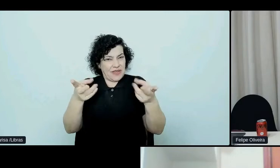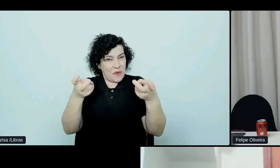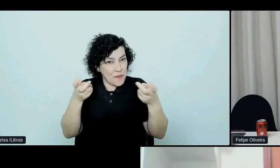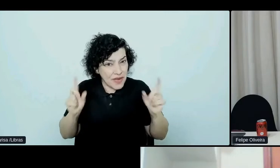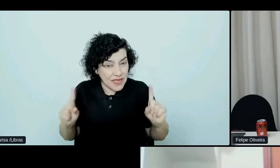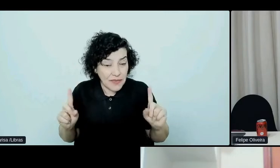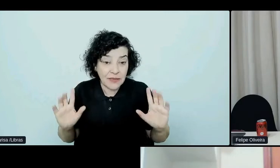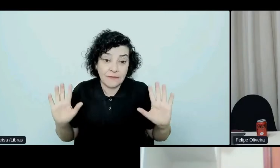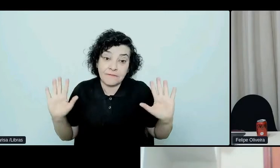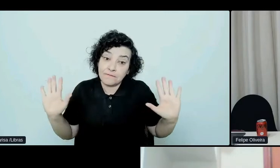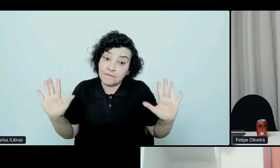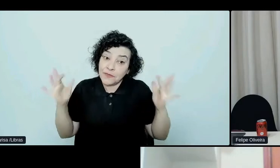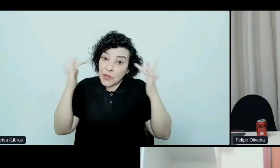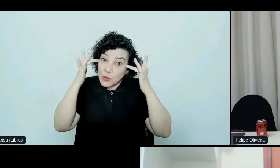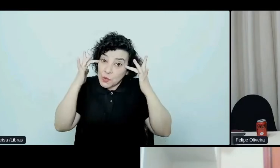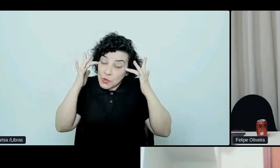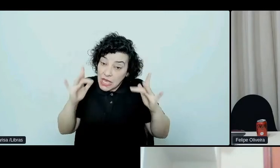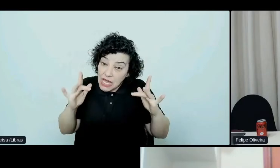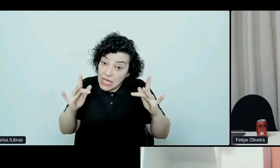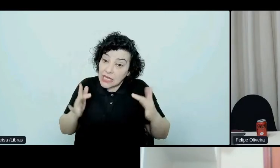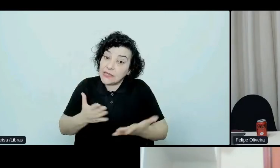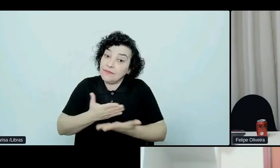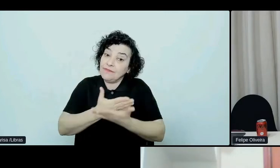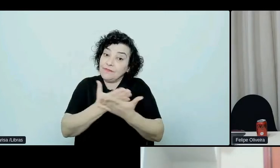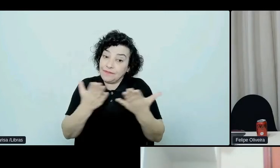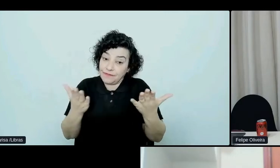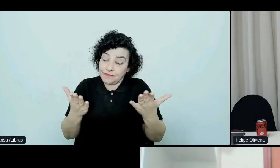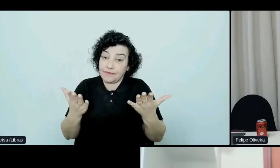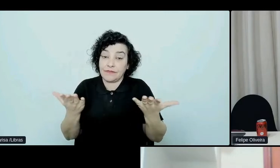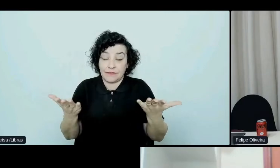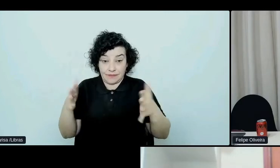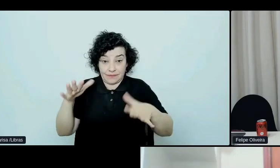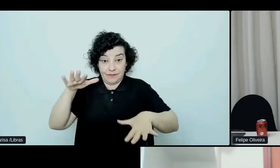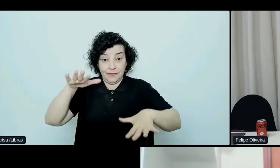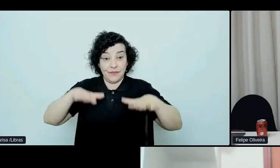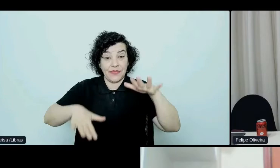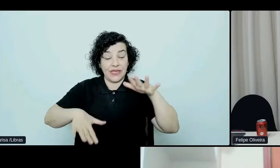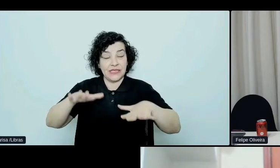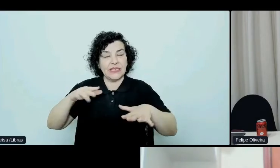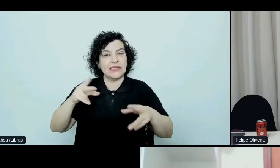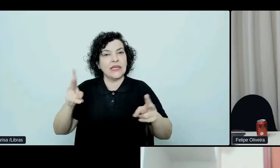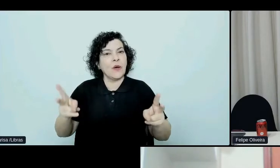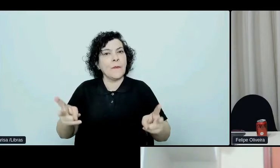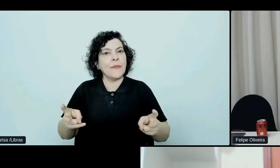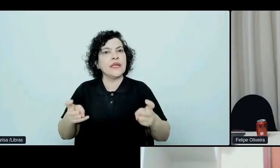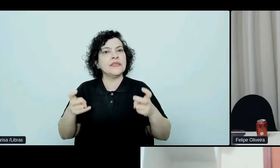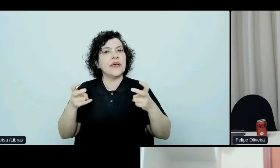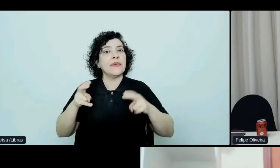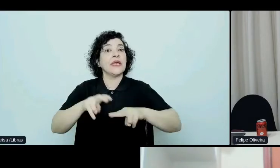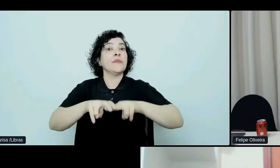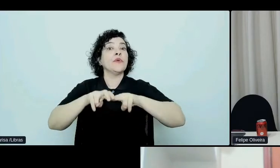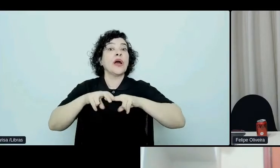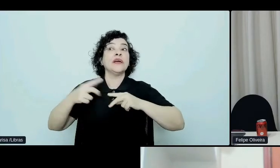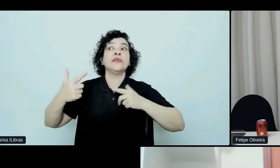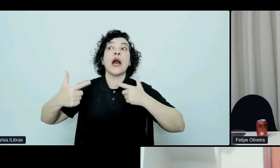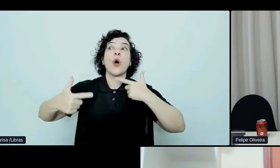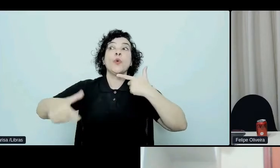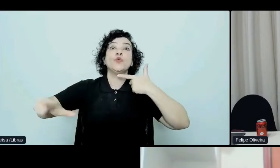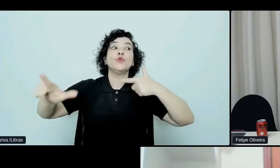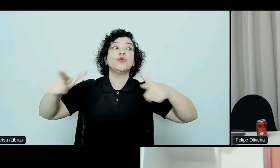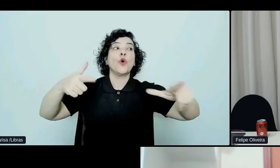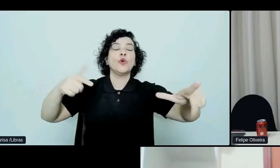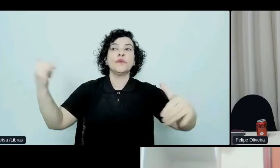tem 1 mês e pouco que fechou o meu diagnóstico. É interessante, né? Porque eu sou psicóloga, vai falar